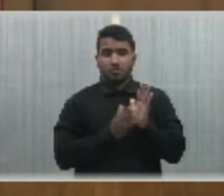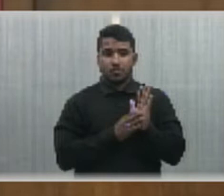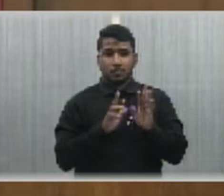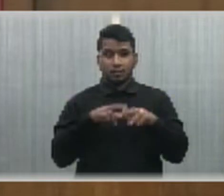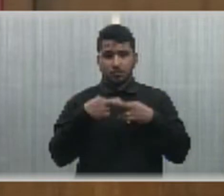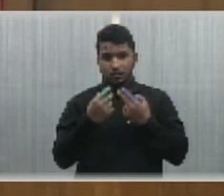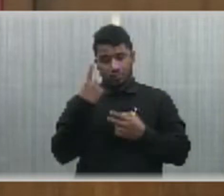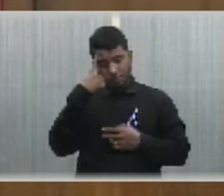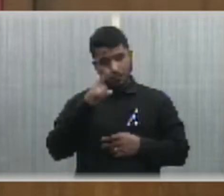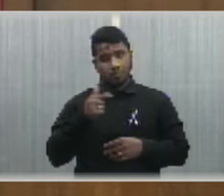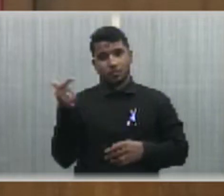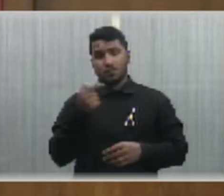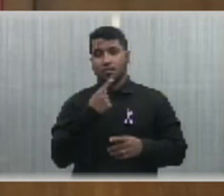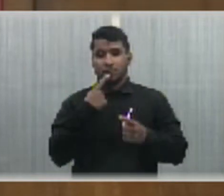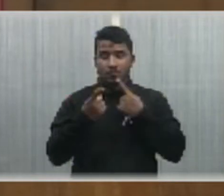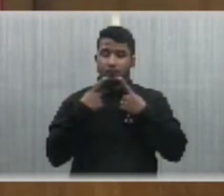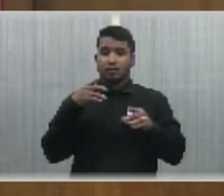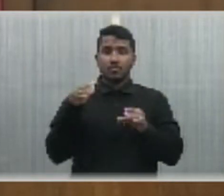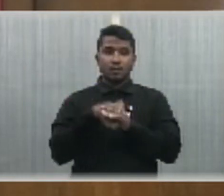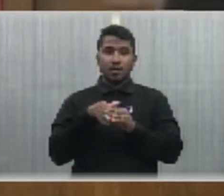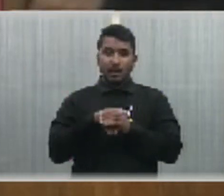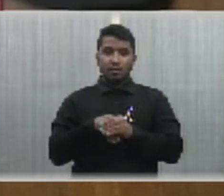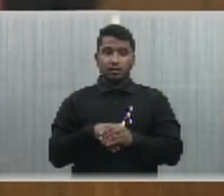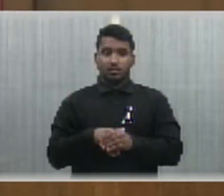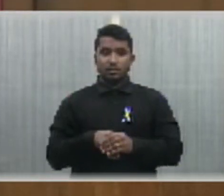em segunda discussão e votação.